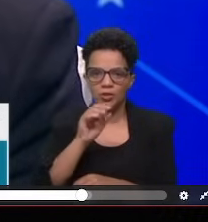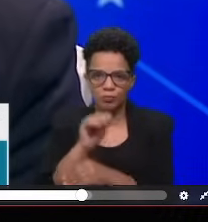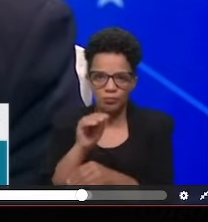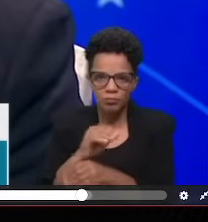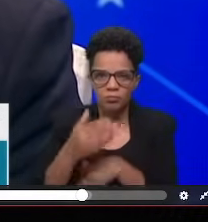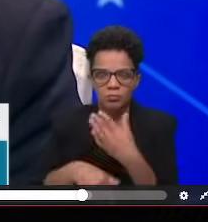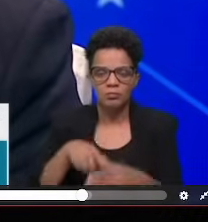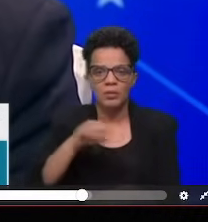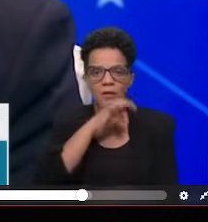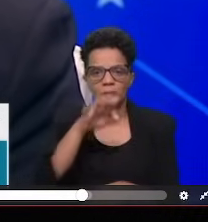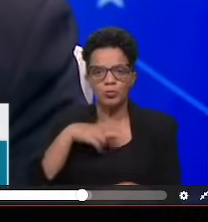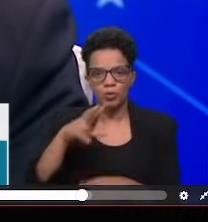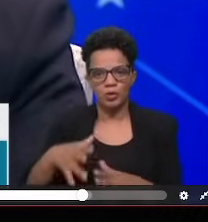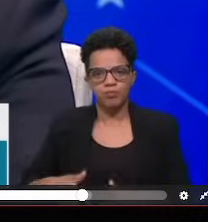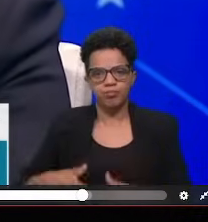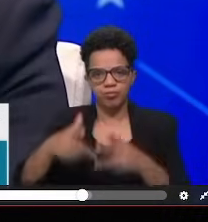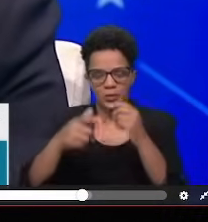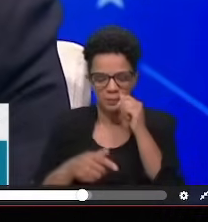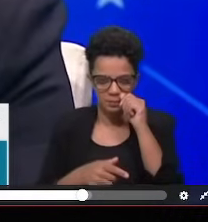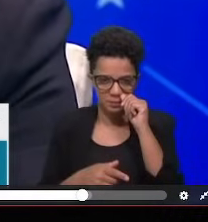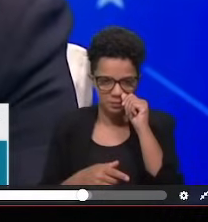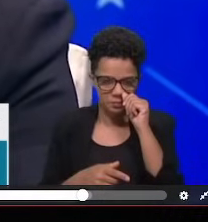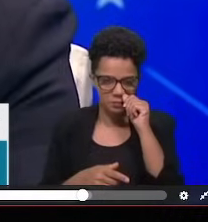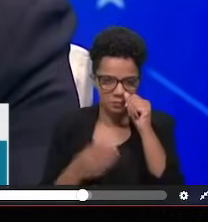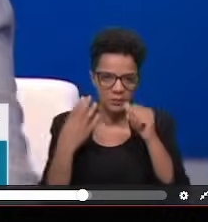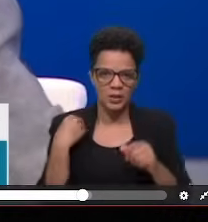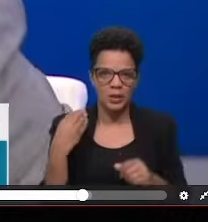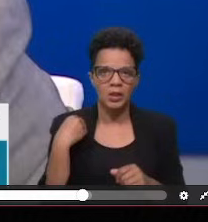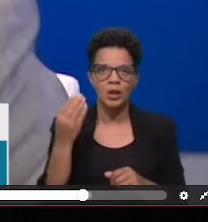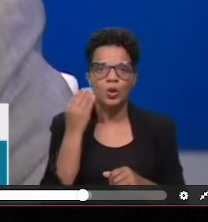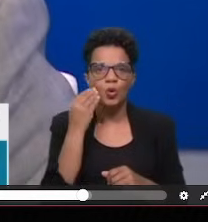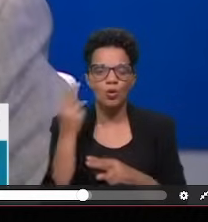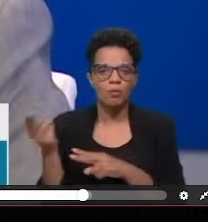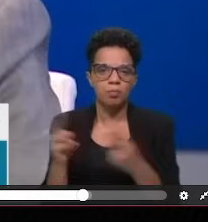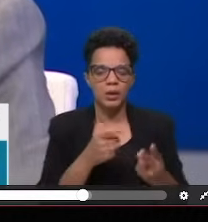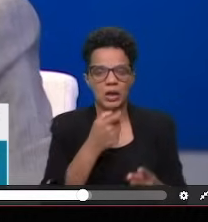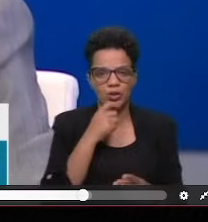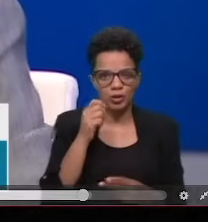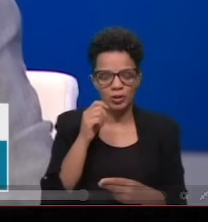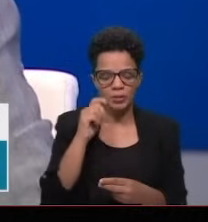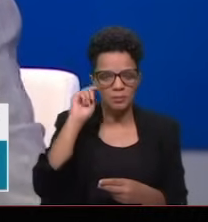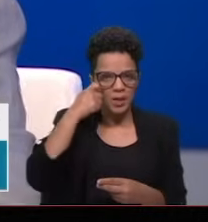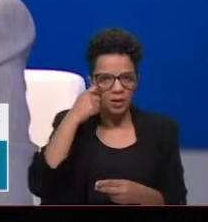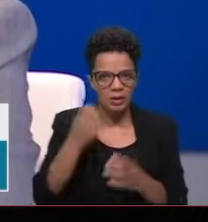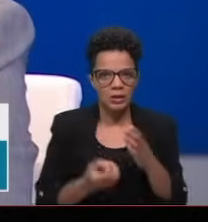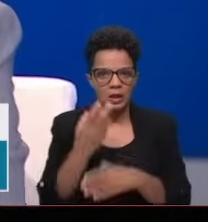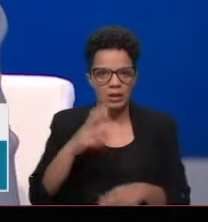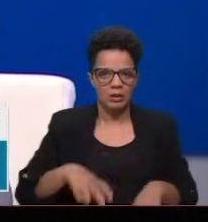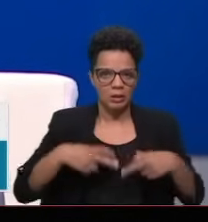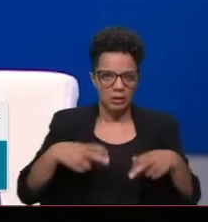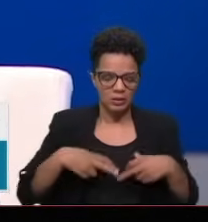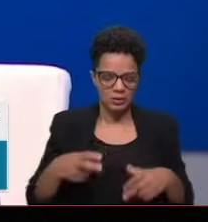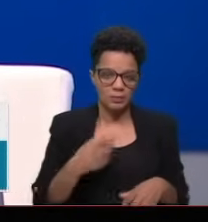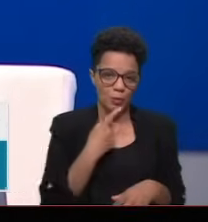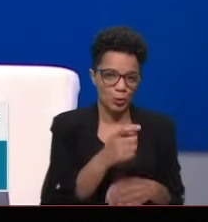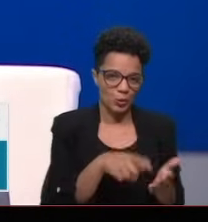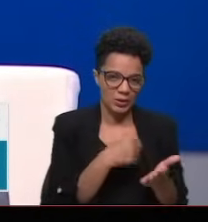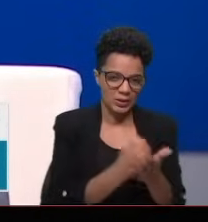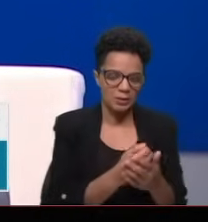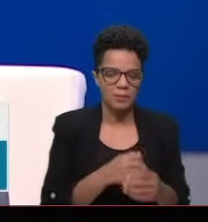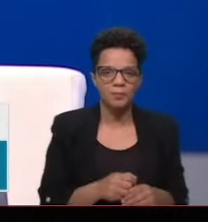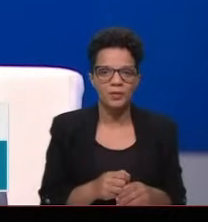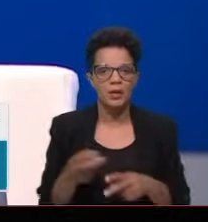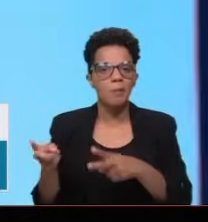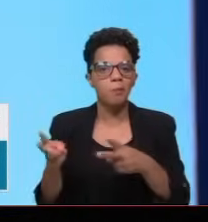e desenvolver as famílias portuguesas mal como é que conseguimos a transição sem prejuízo da criação de riqueza que é o que lhe perguntam sempre se não houver